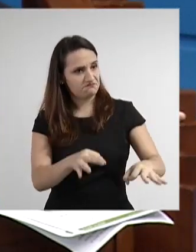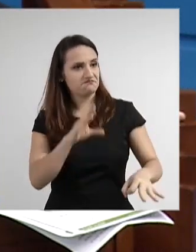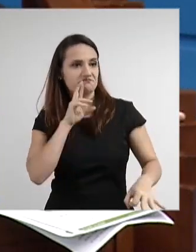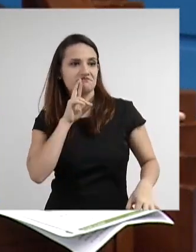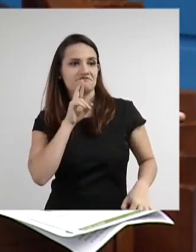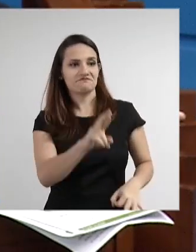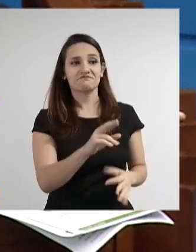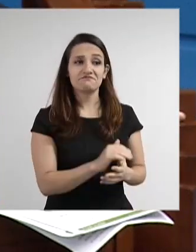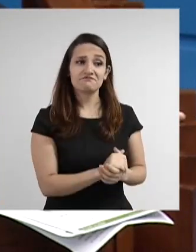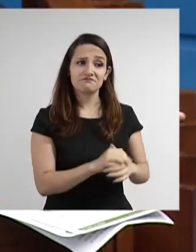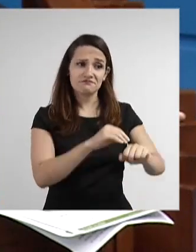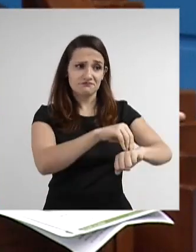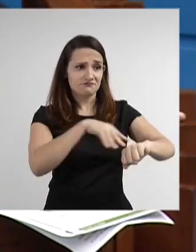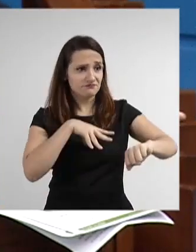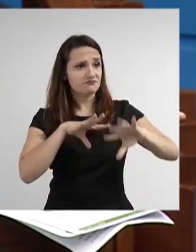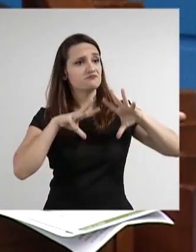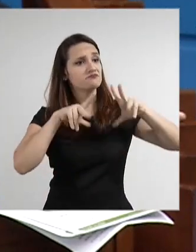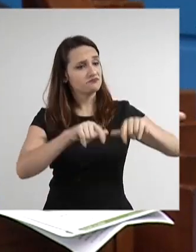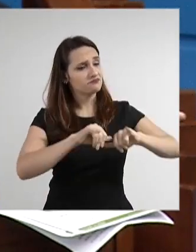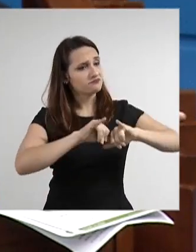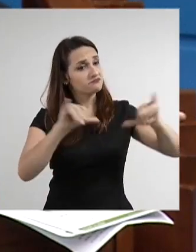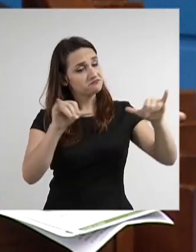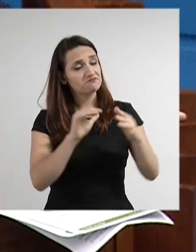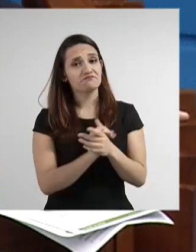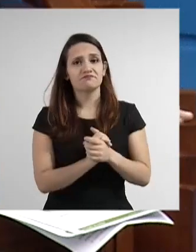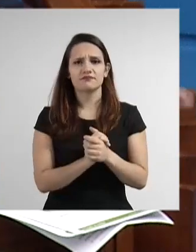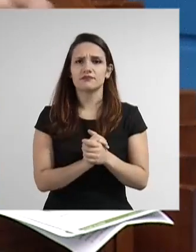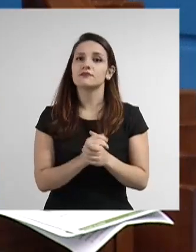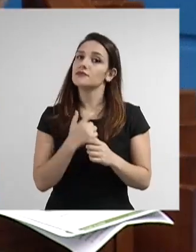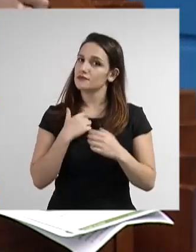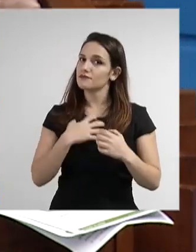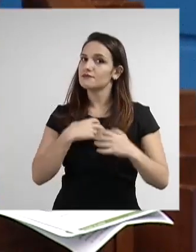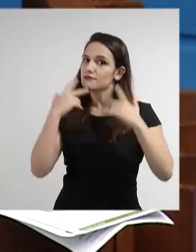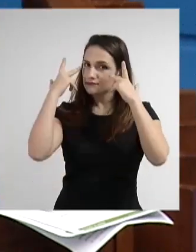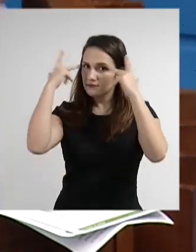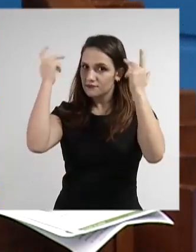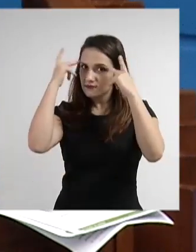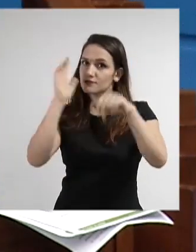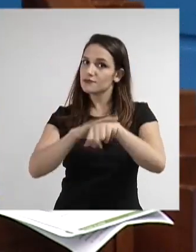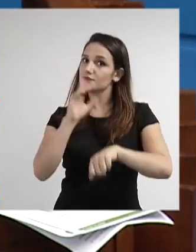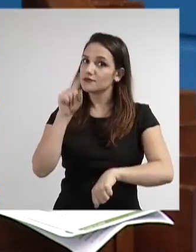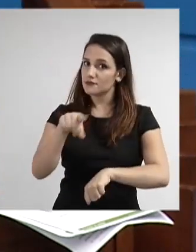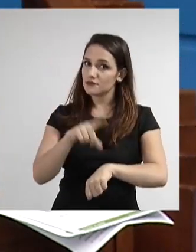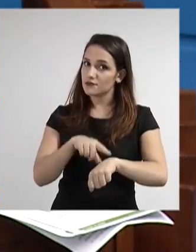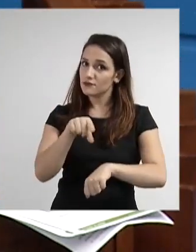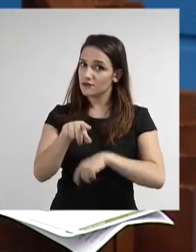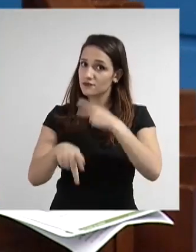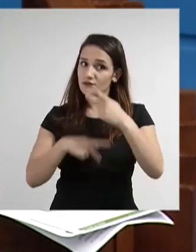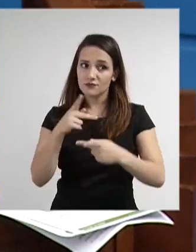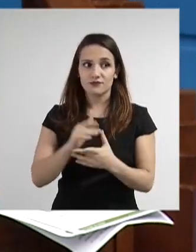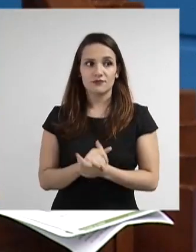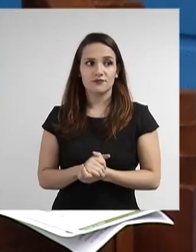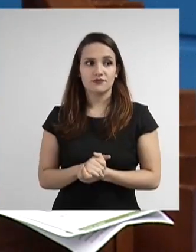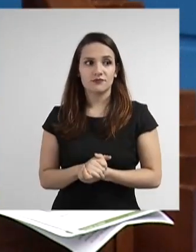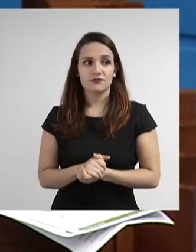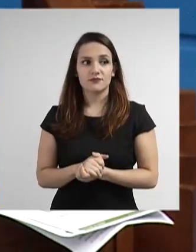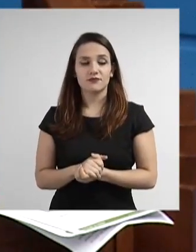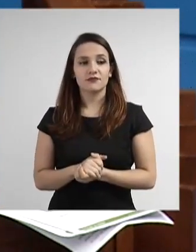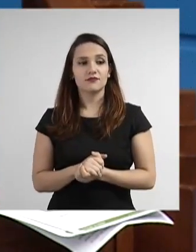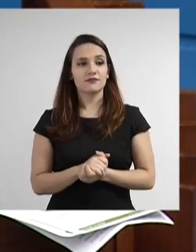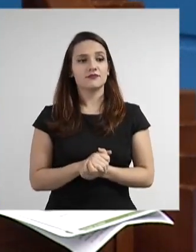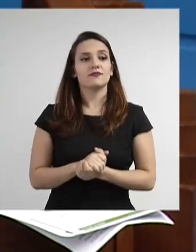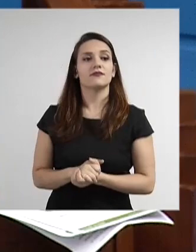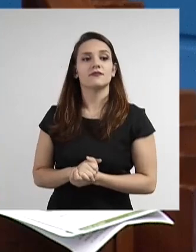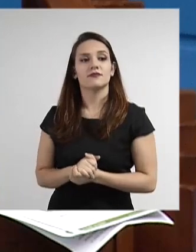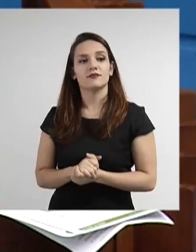nos repassando as informações. Eu fico mais tranquilo quando Vossa Excelência diz que esse encontro,